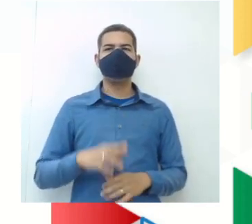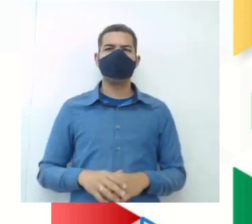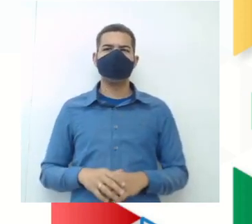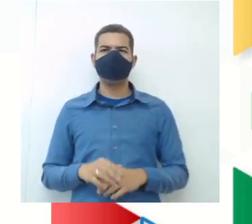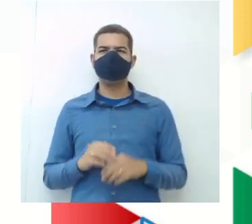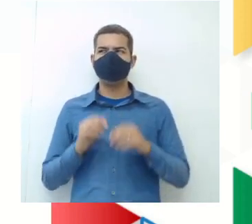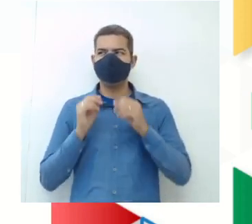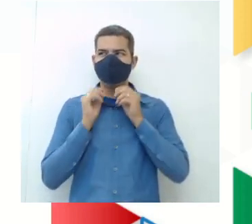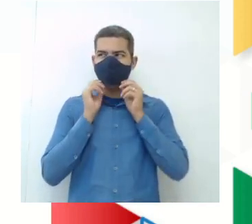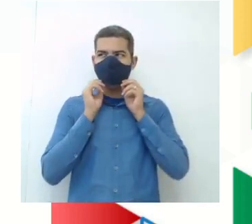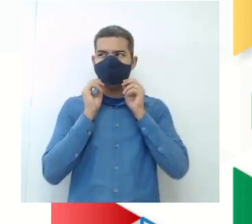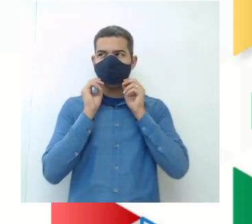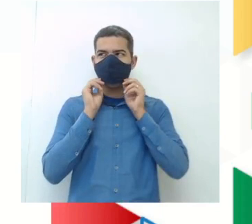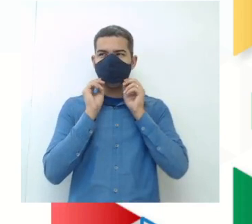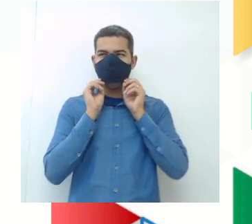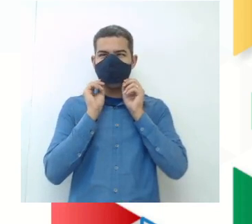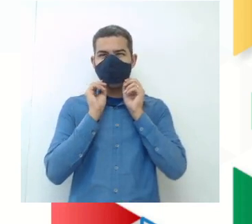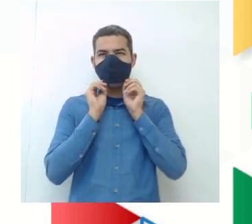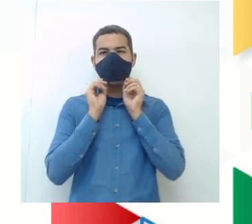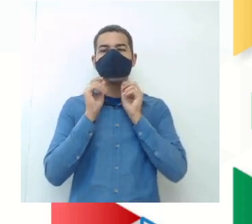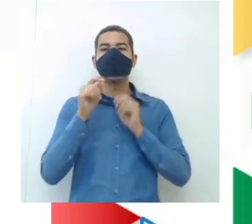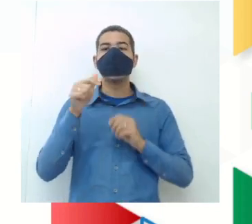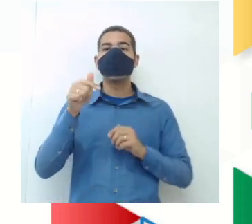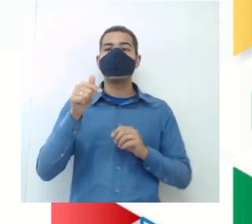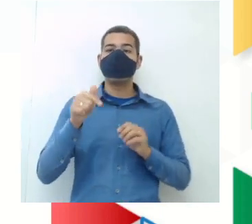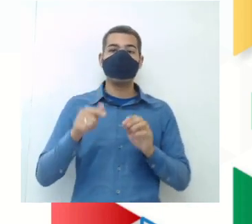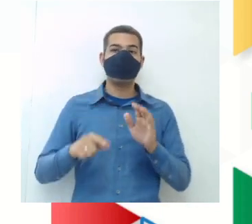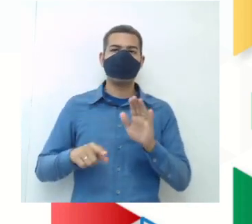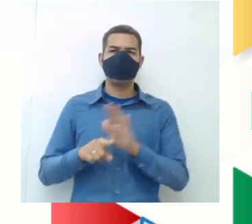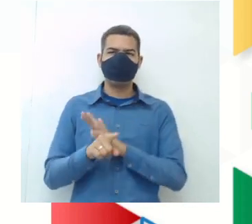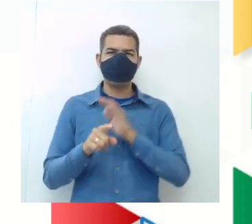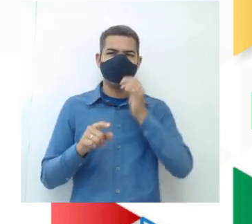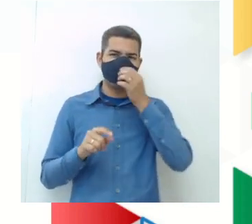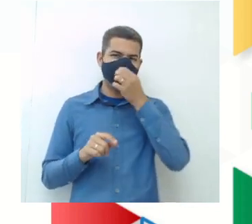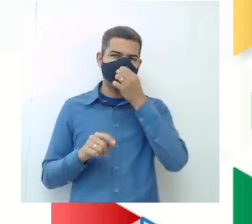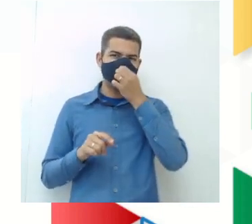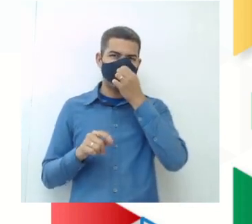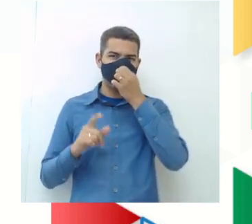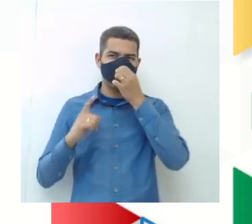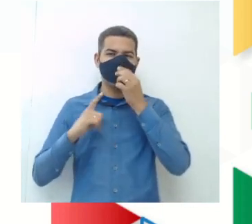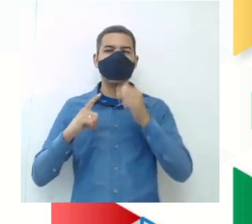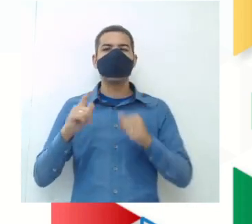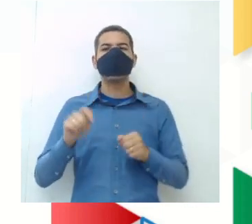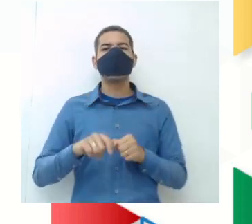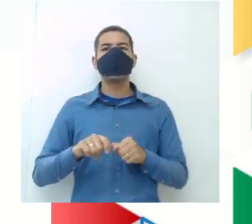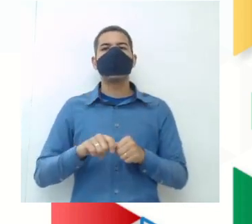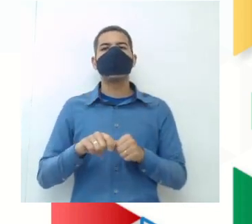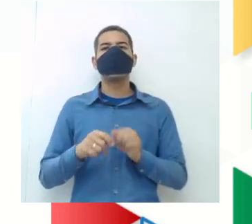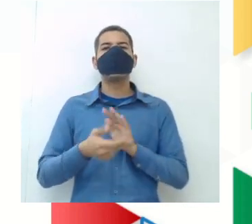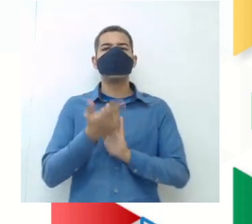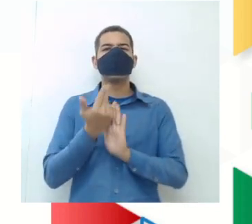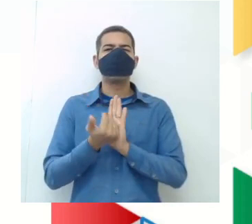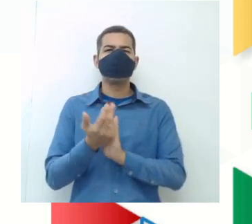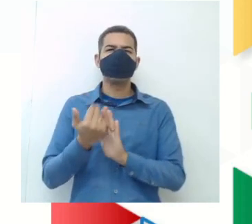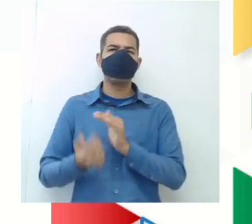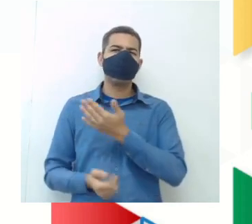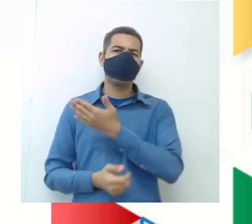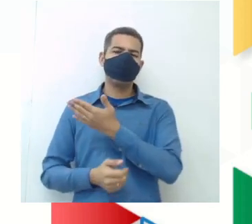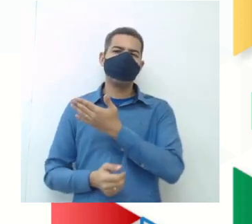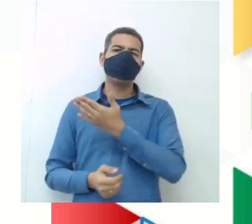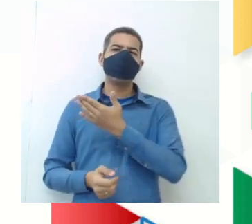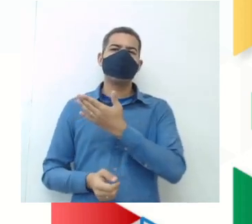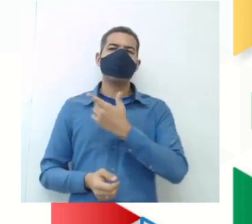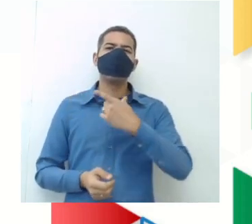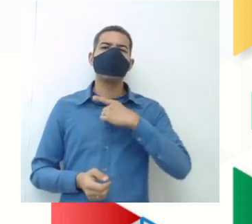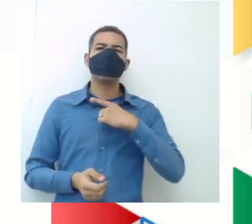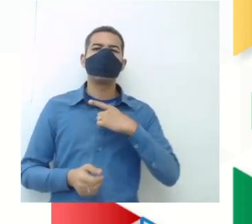tá? Bom, nossa sétima questão para a gente poder trabalhar agora de uma forma bem interessante. A figura abaixo mostra, ela